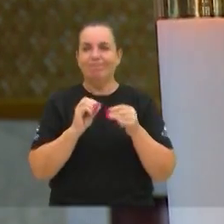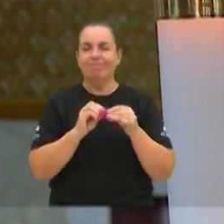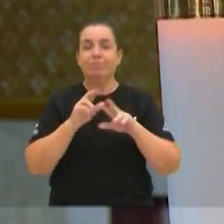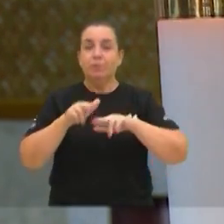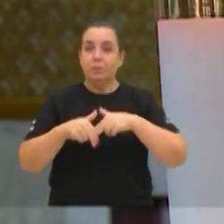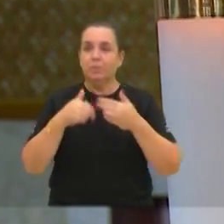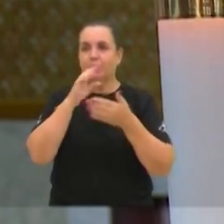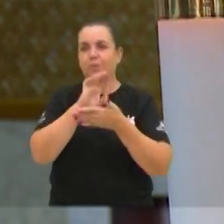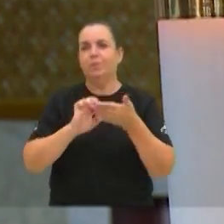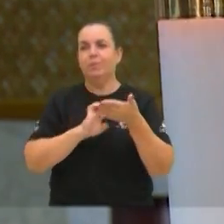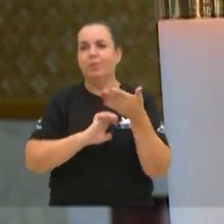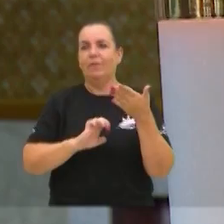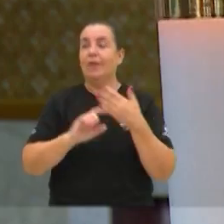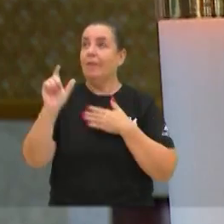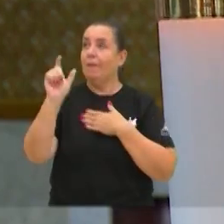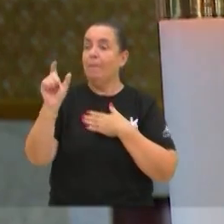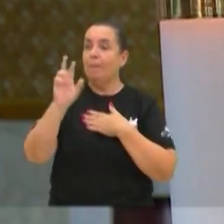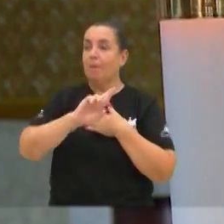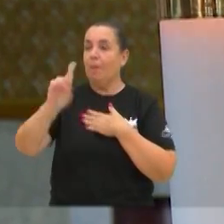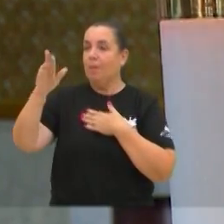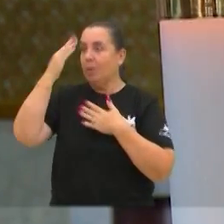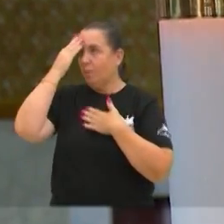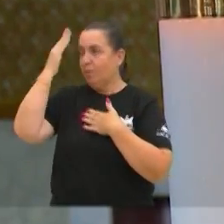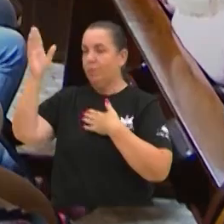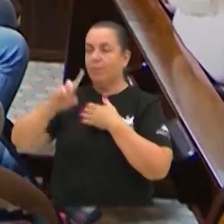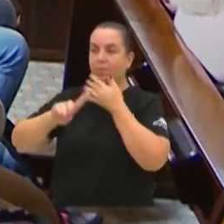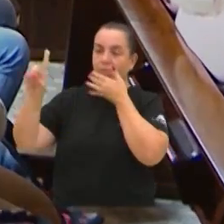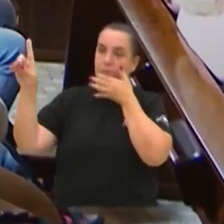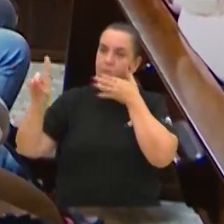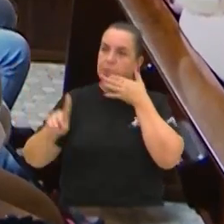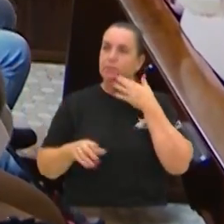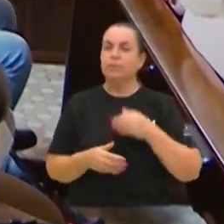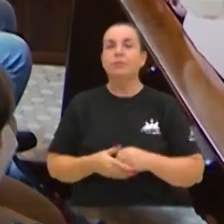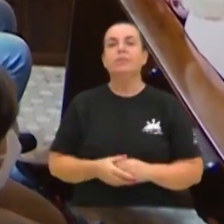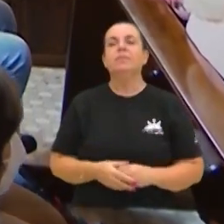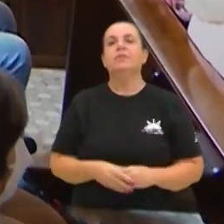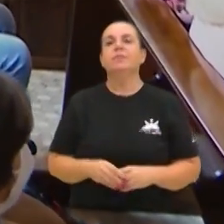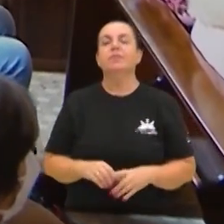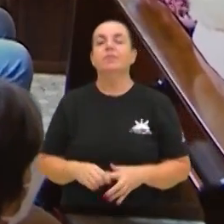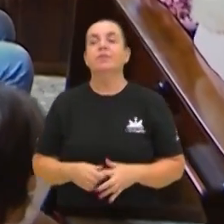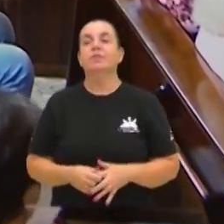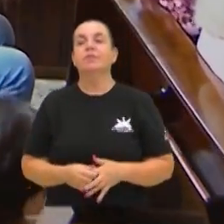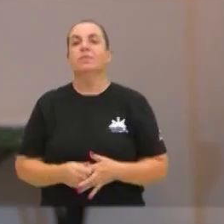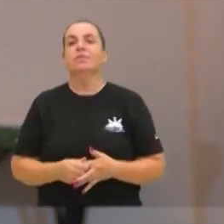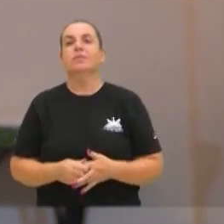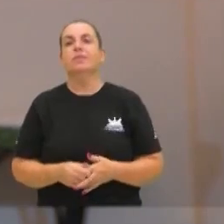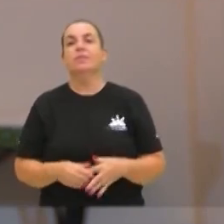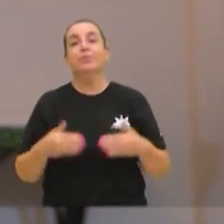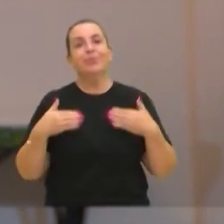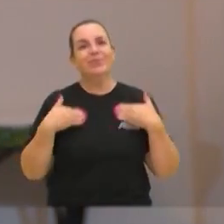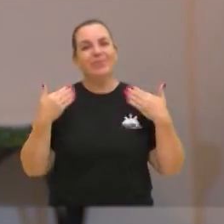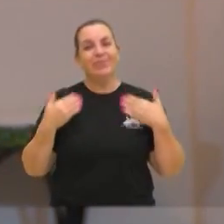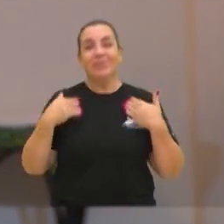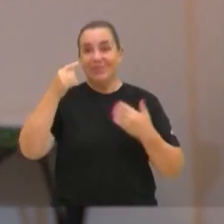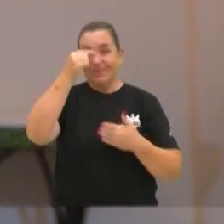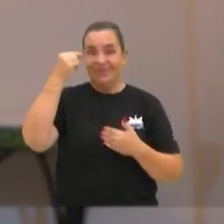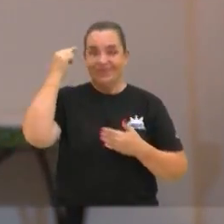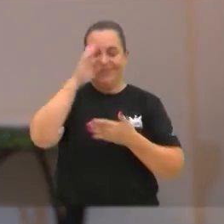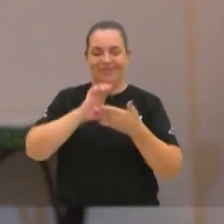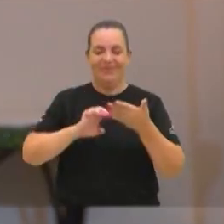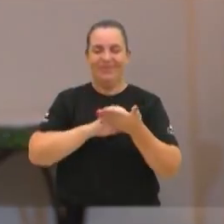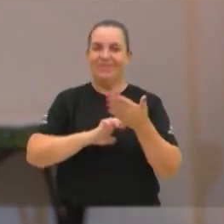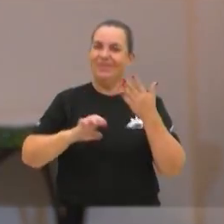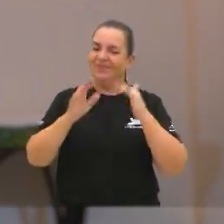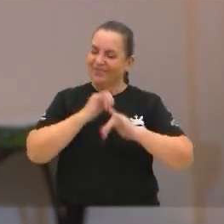do Evangelho. Palavra do Senhor. Graças a Deus. Com alegria, aclamemos ao